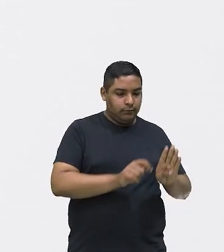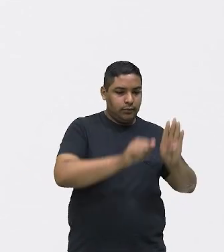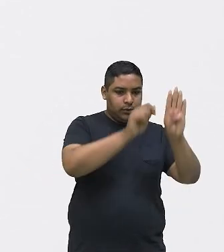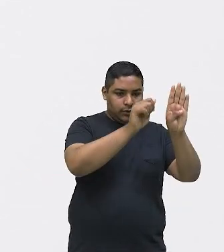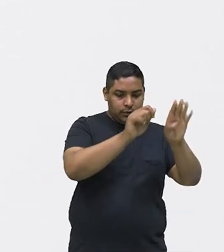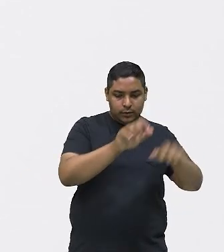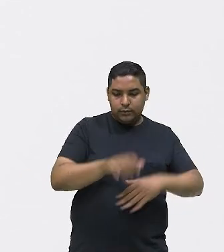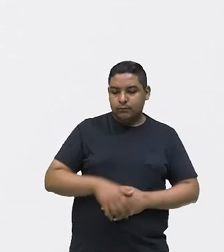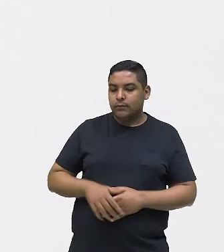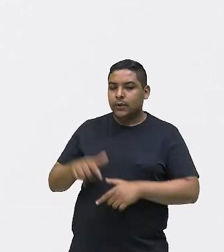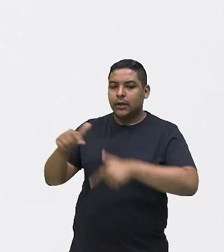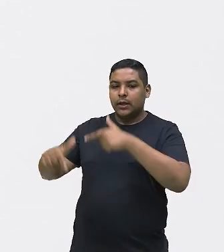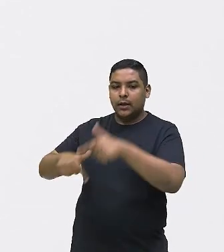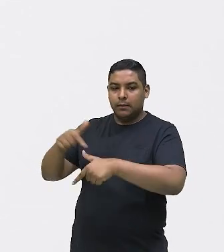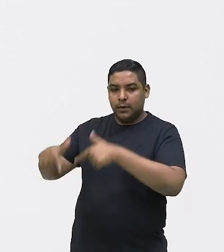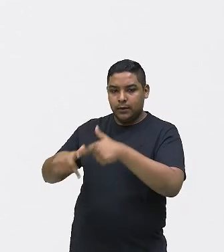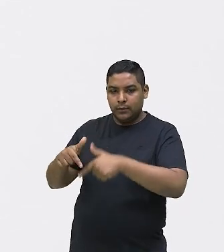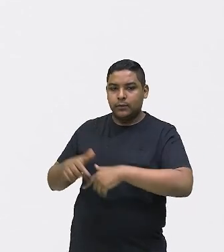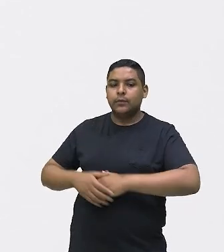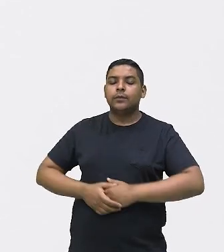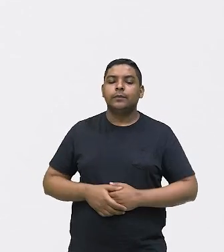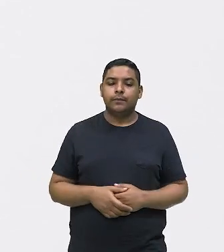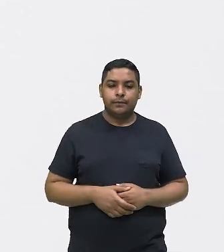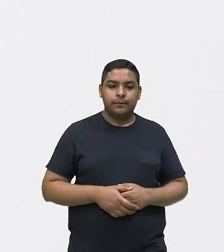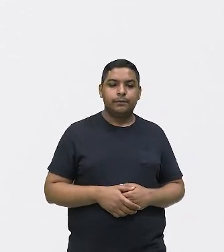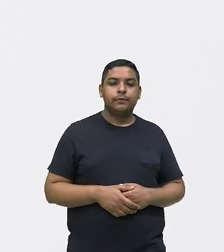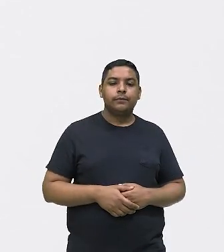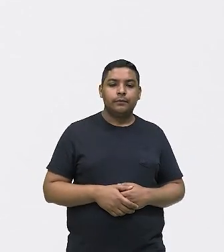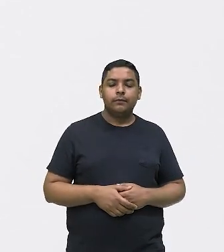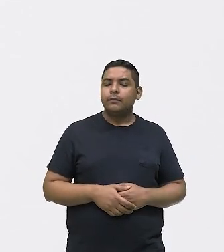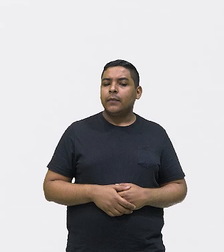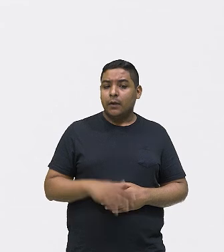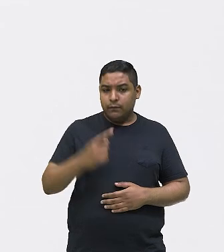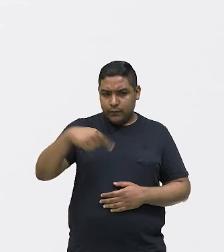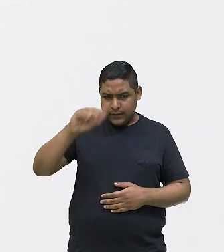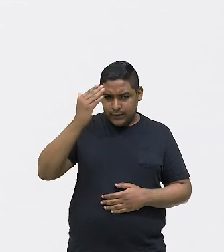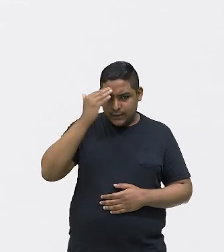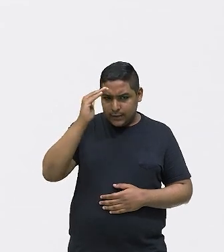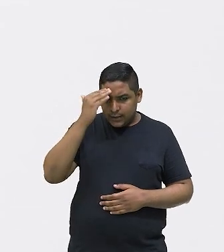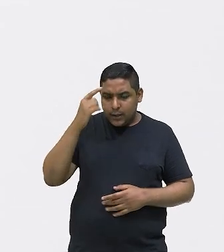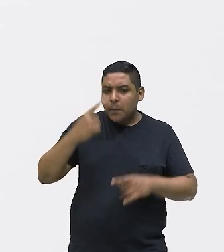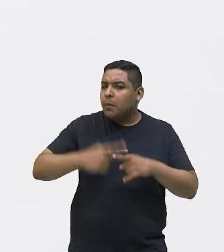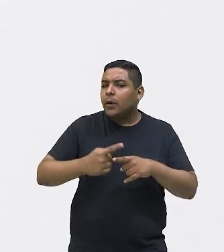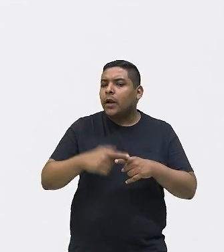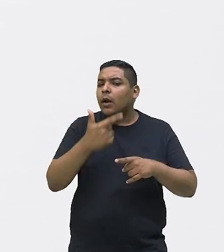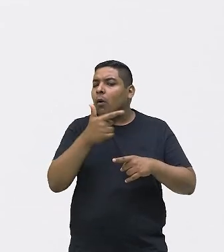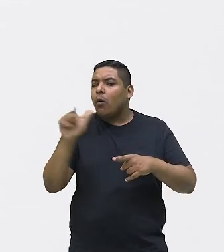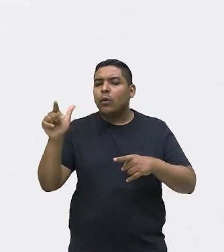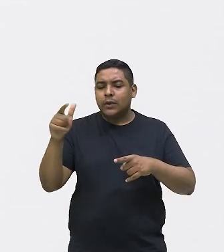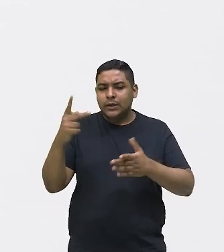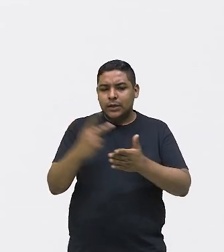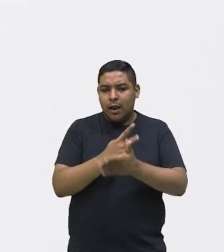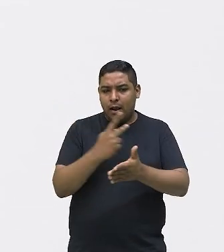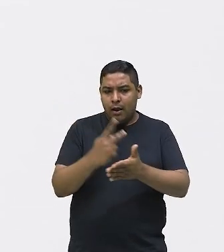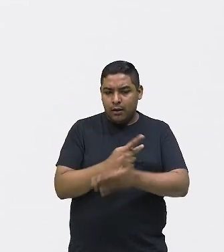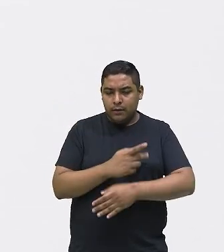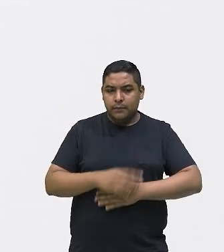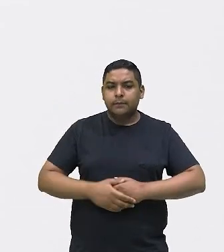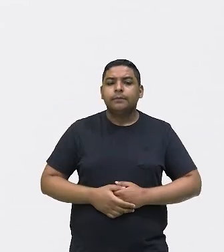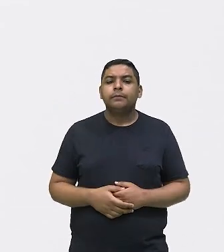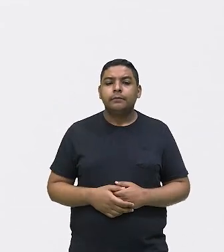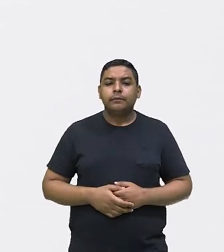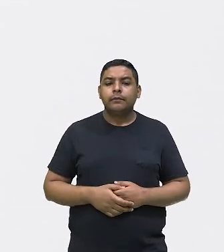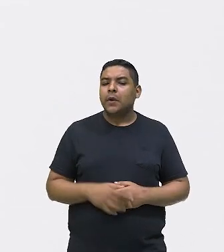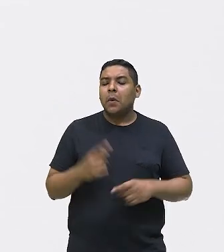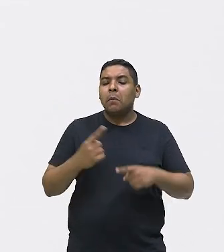trabalhadores. Vocês aí entenderam por que as outras não estão corretas? Vamos confirmar. Por que a